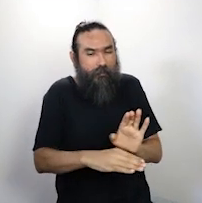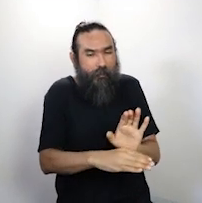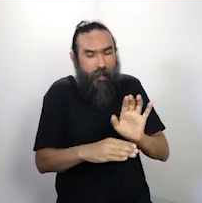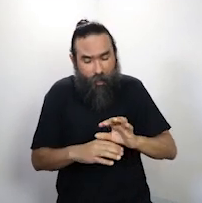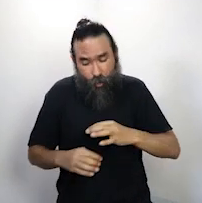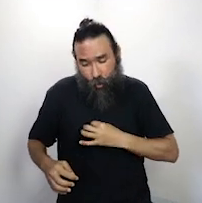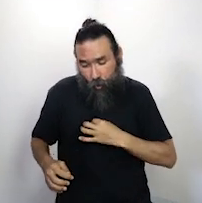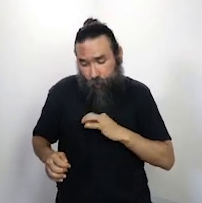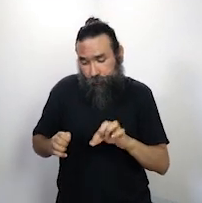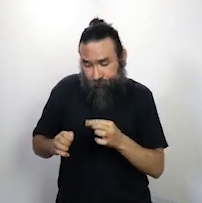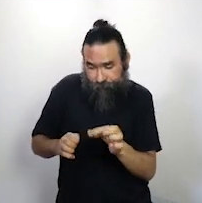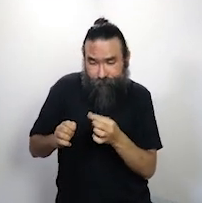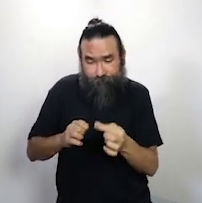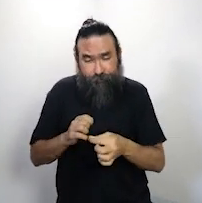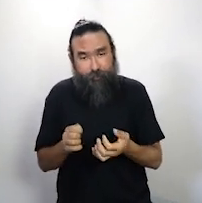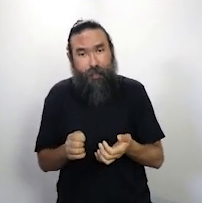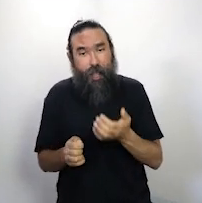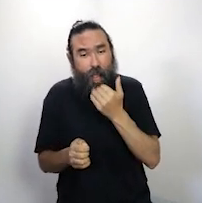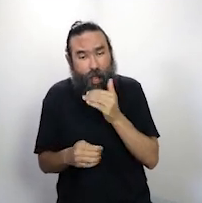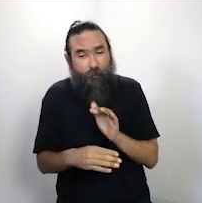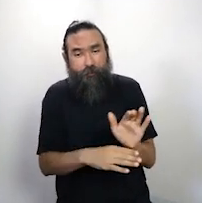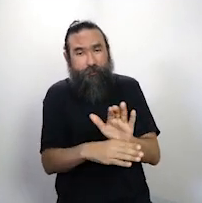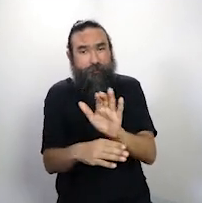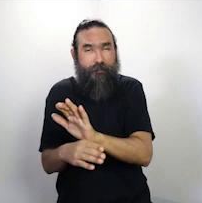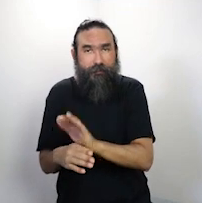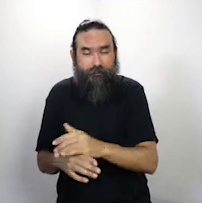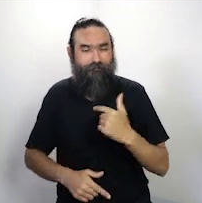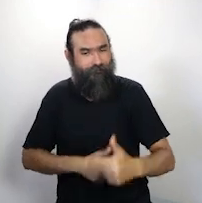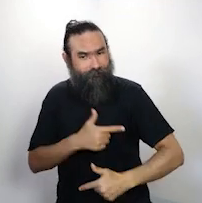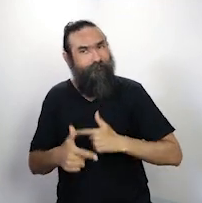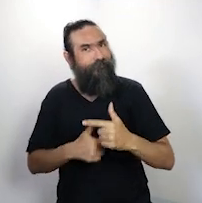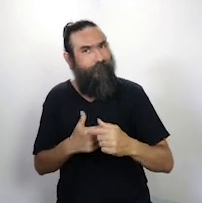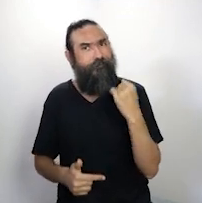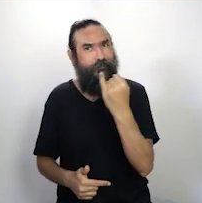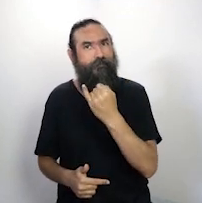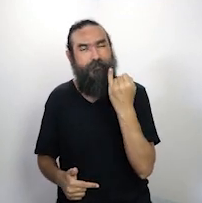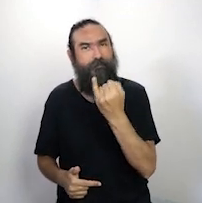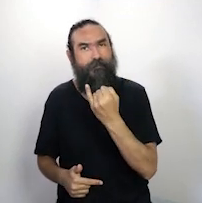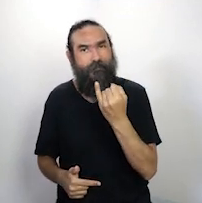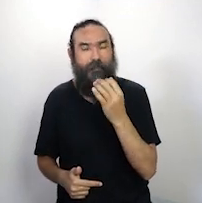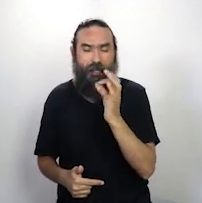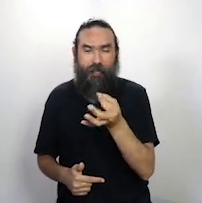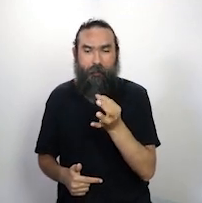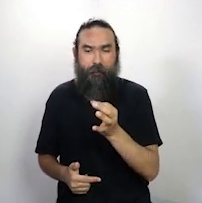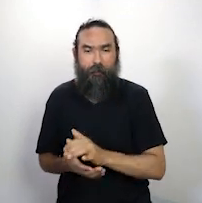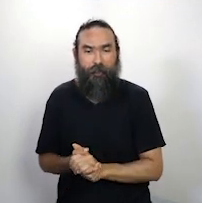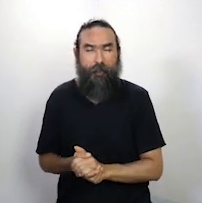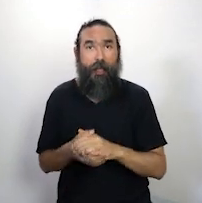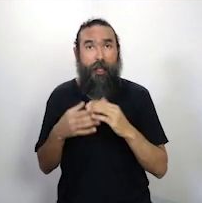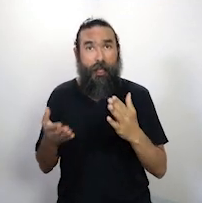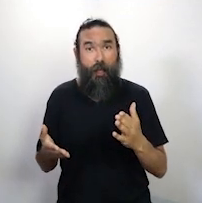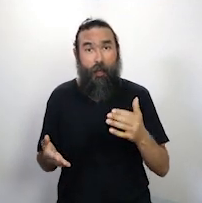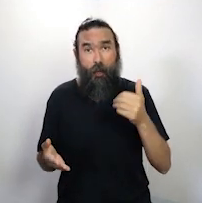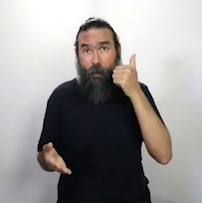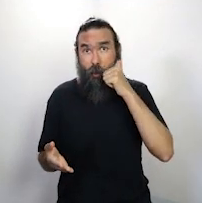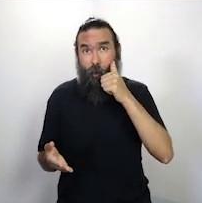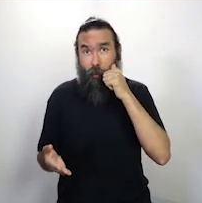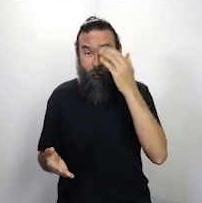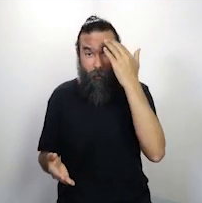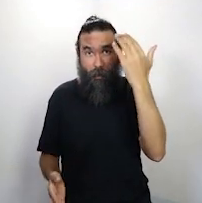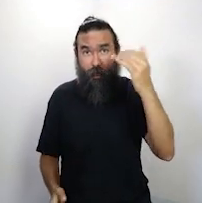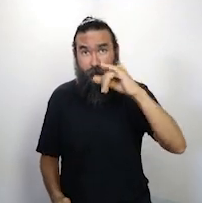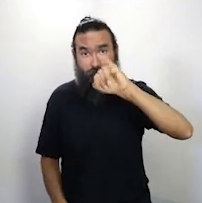costura, né, mas sempre ali sustentando tudo, na verdade. E então a mestra Joana começou a sentir essa